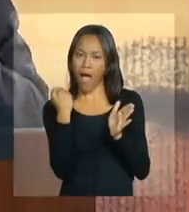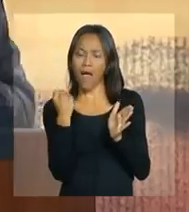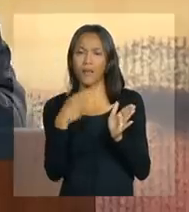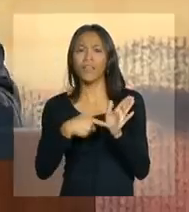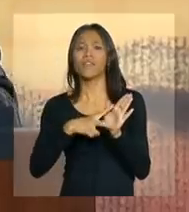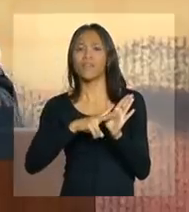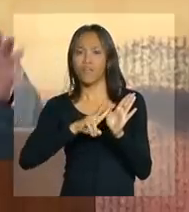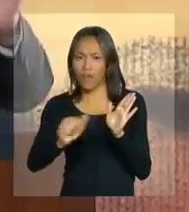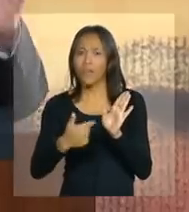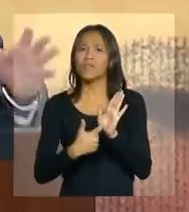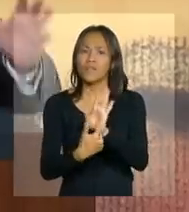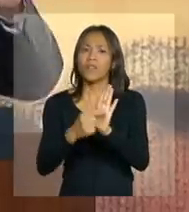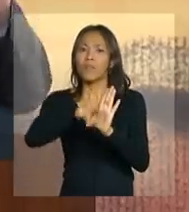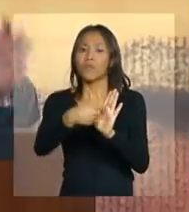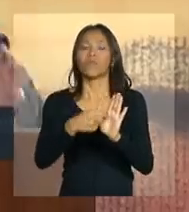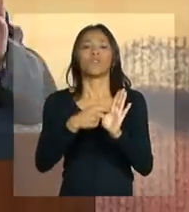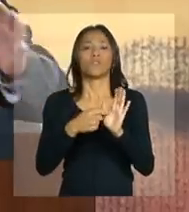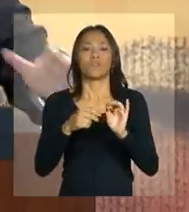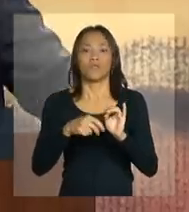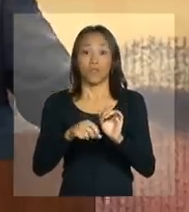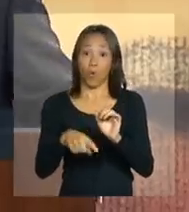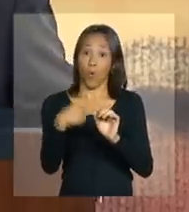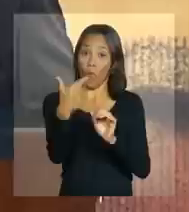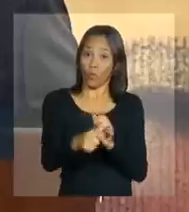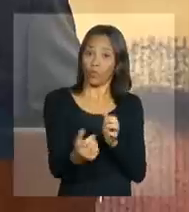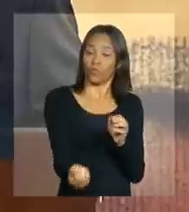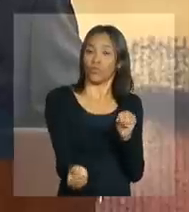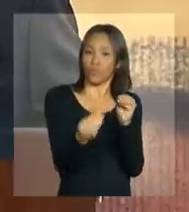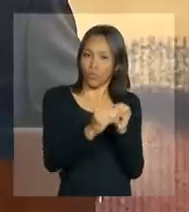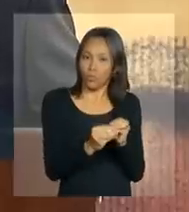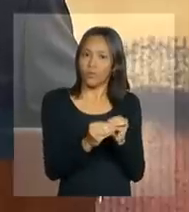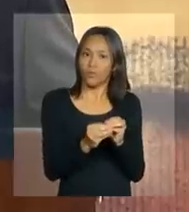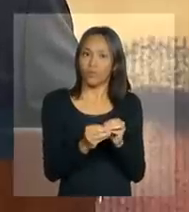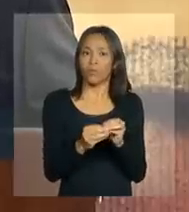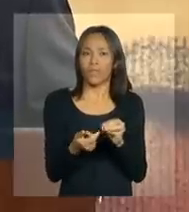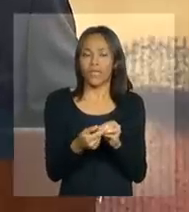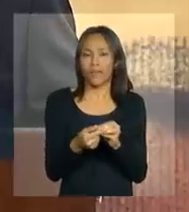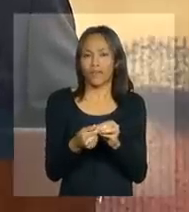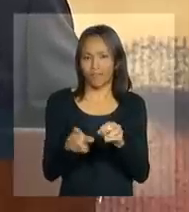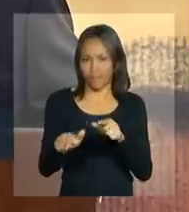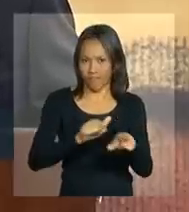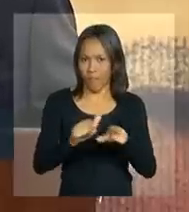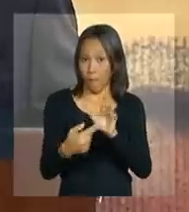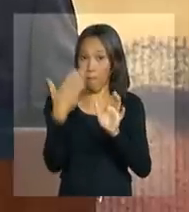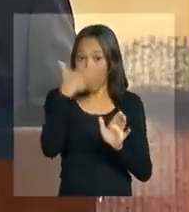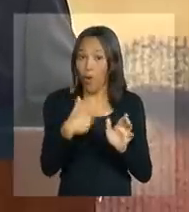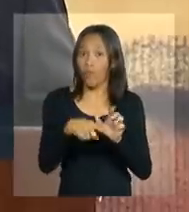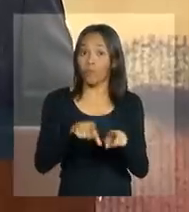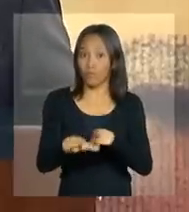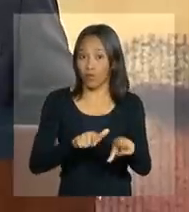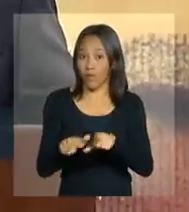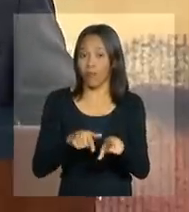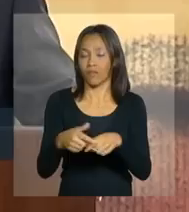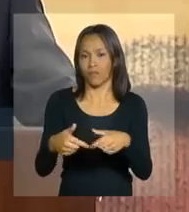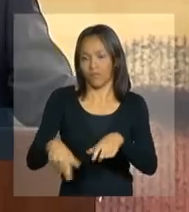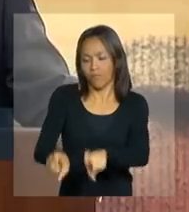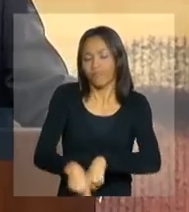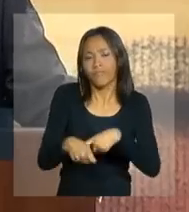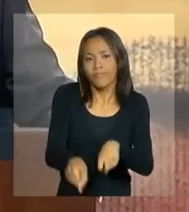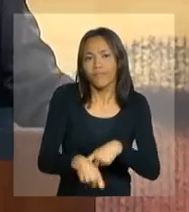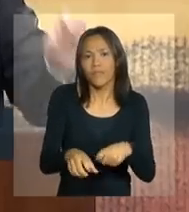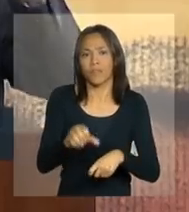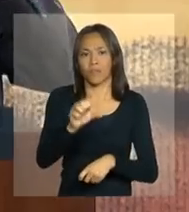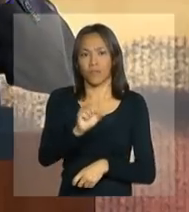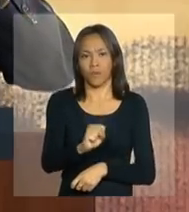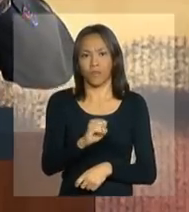que será expedido junto com o selo de identificação da participação da Agricultura Familiar o sipaf façam a